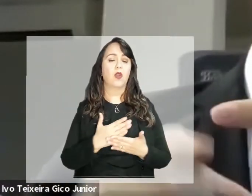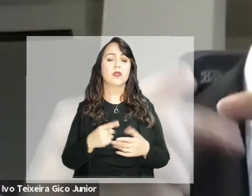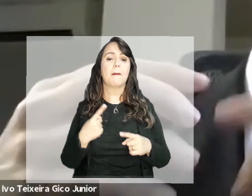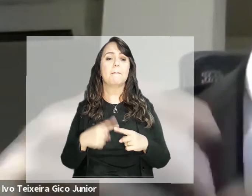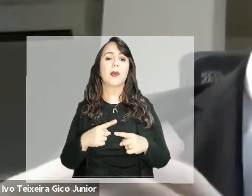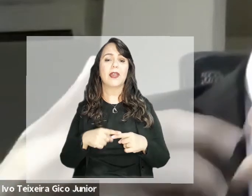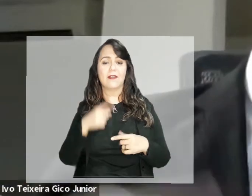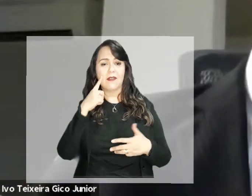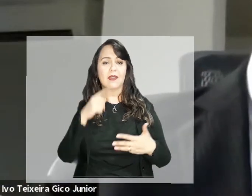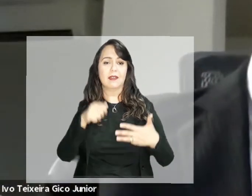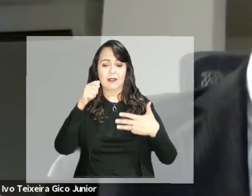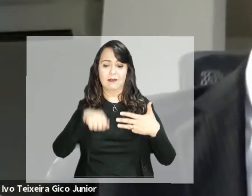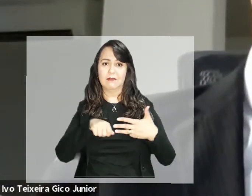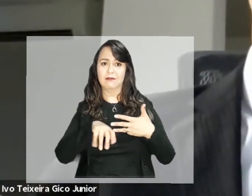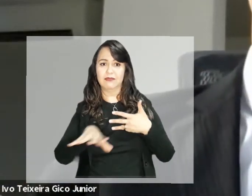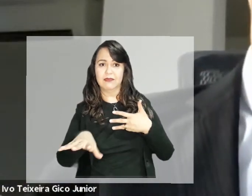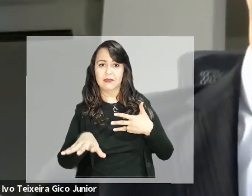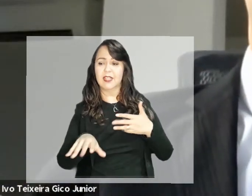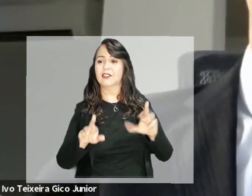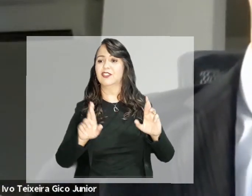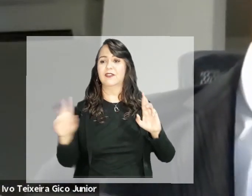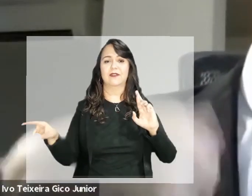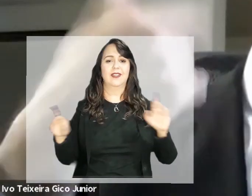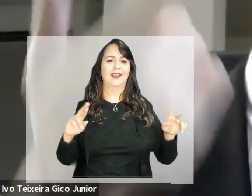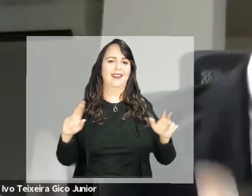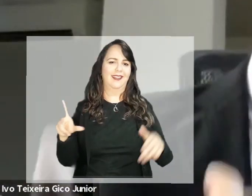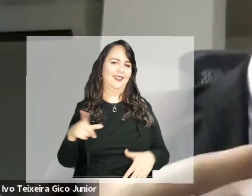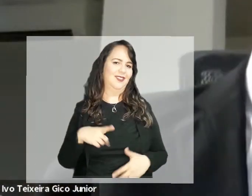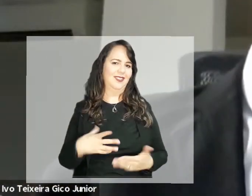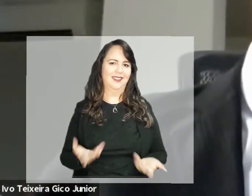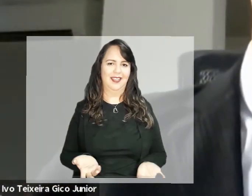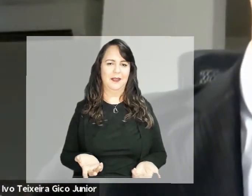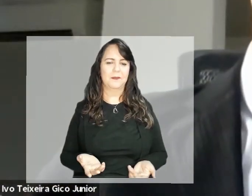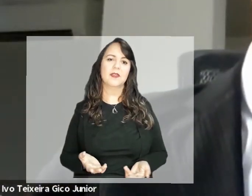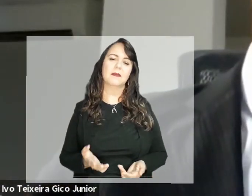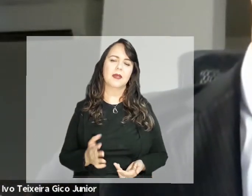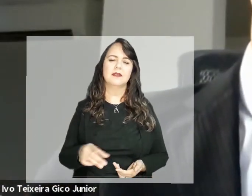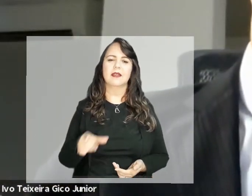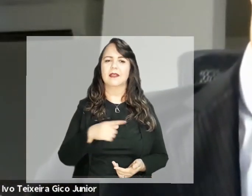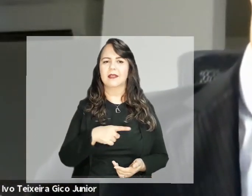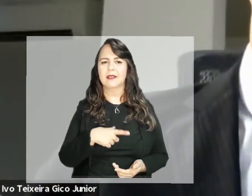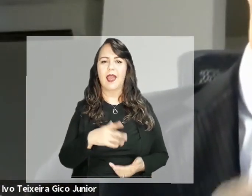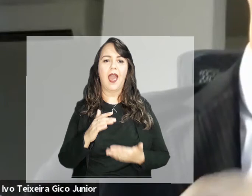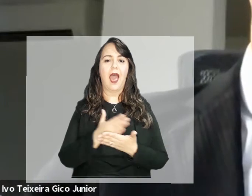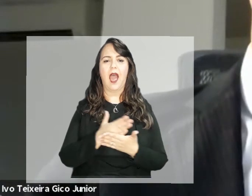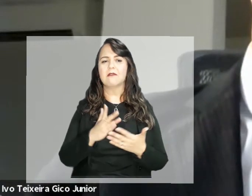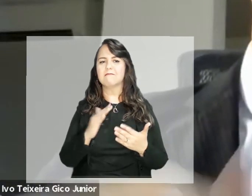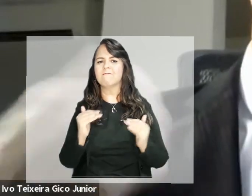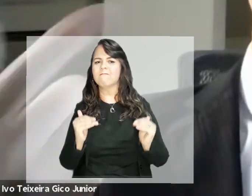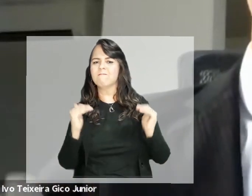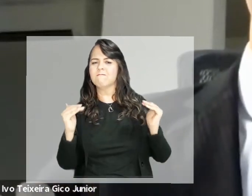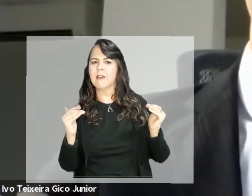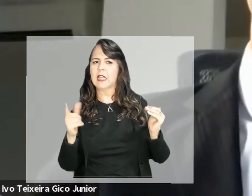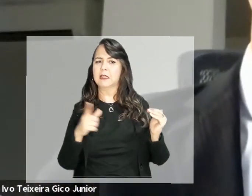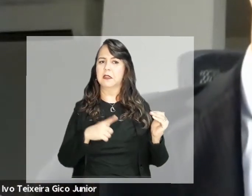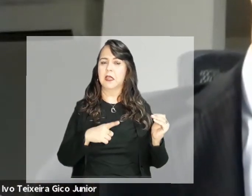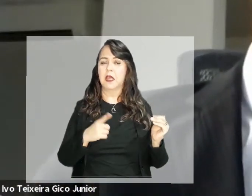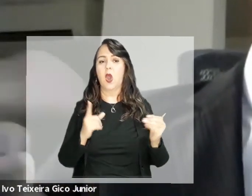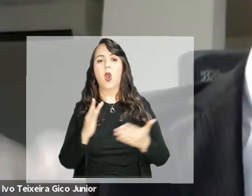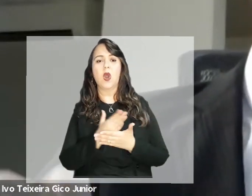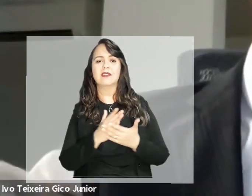de expectativas vai gerar mais litigância, assoberbando vocês e dificultando que vocês possam investir mais